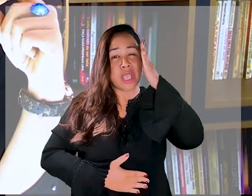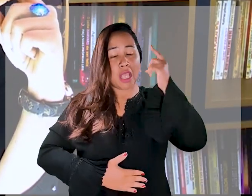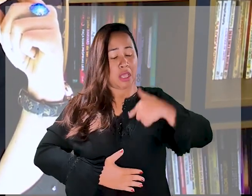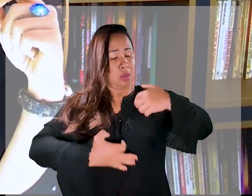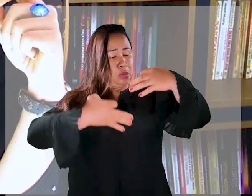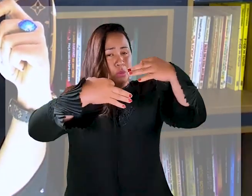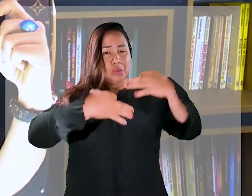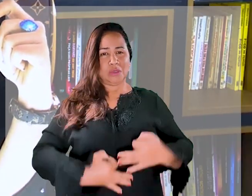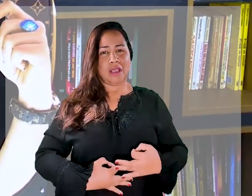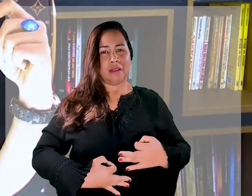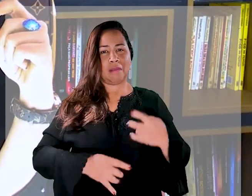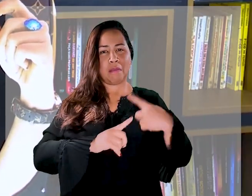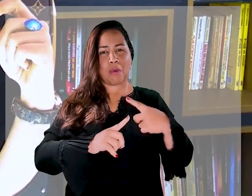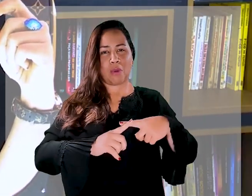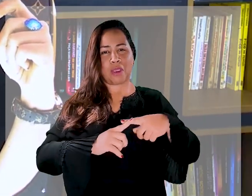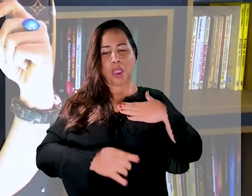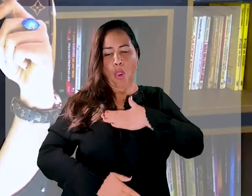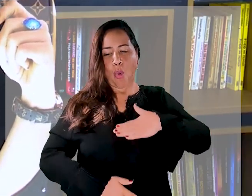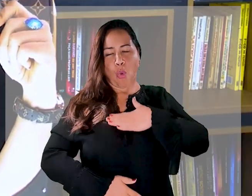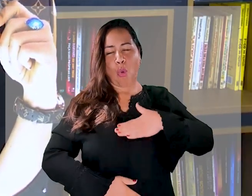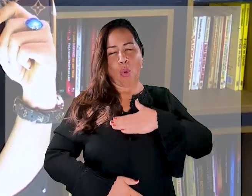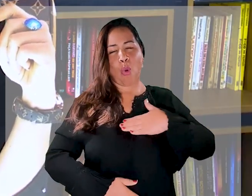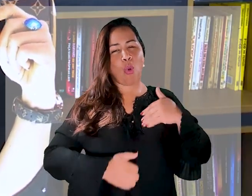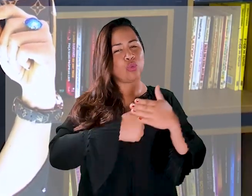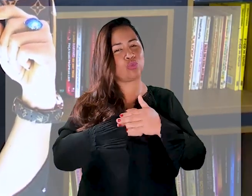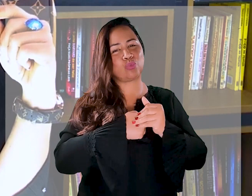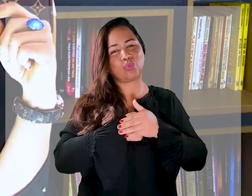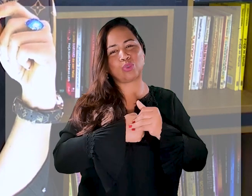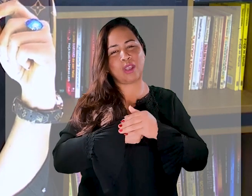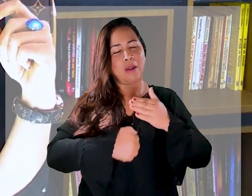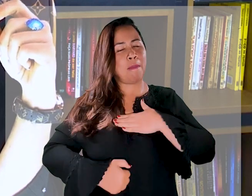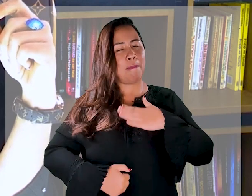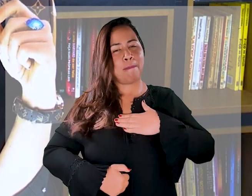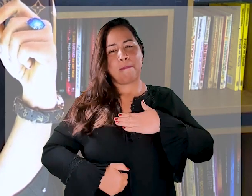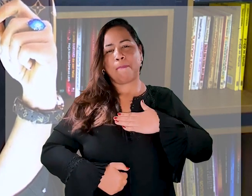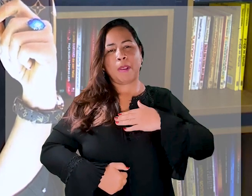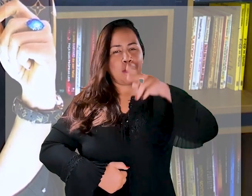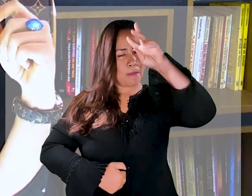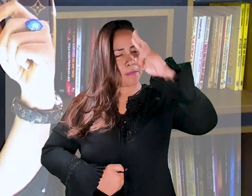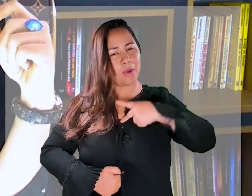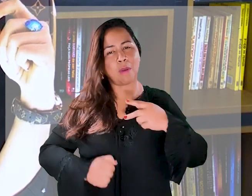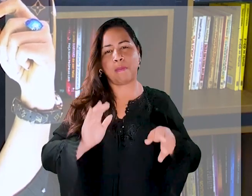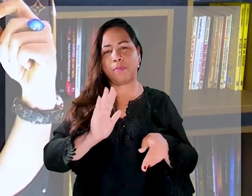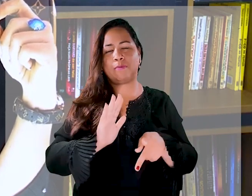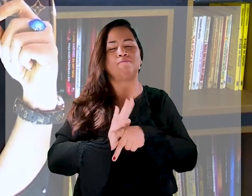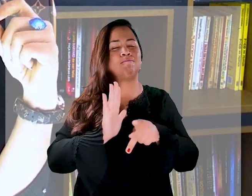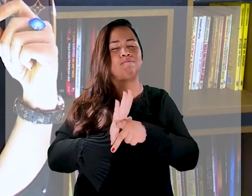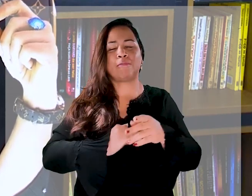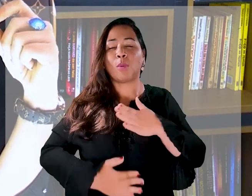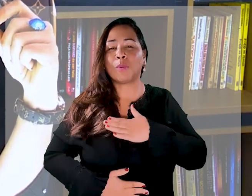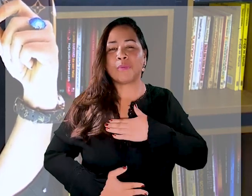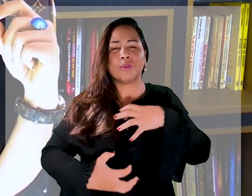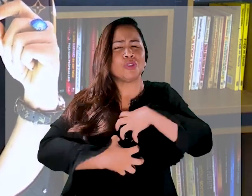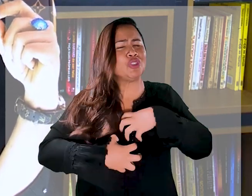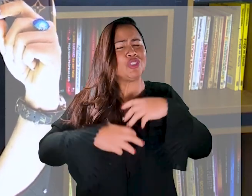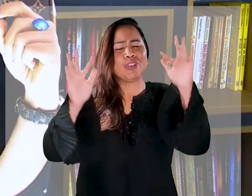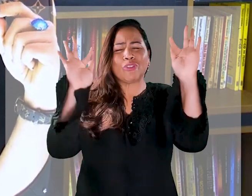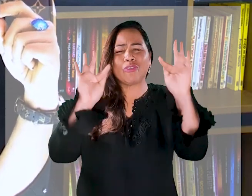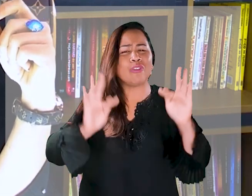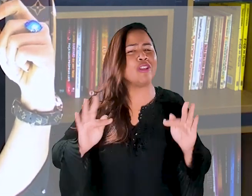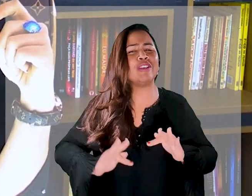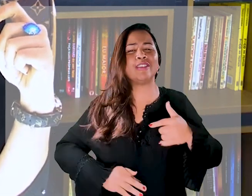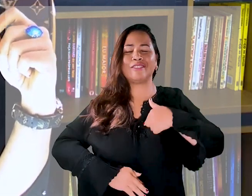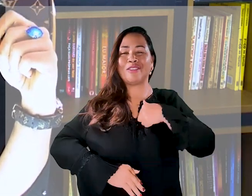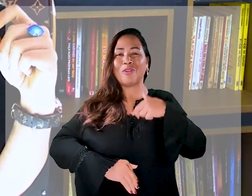agradando a mim mesma. Eu não tenho que agradar João, Mariana, Maria, Joana. Eu tenho que agradar a mim. Eu estou feliz com aquilo que eu estou fazendo? Estou, então